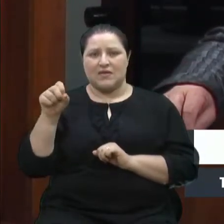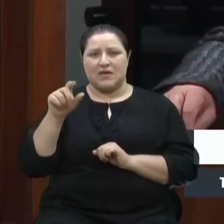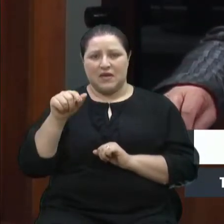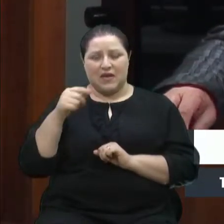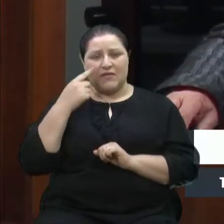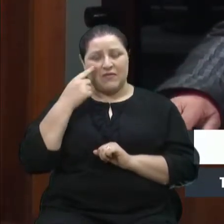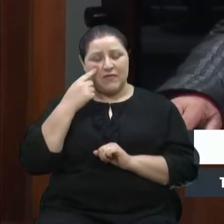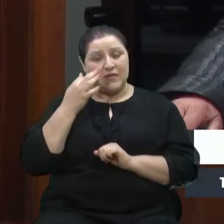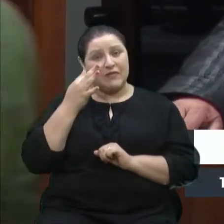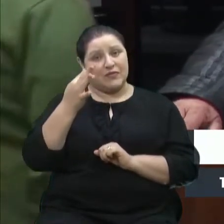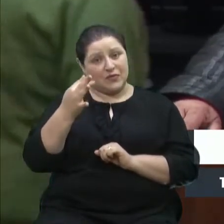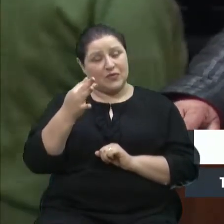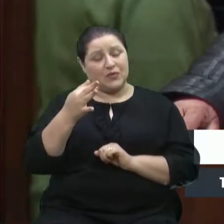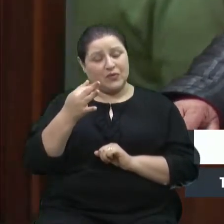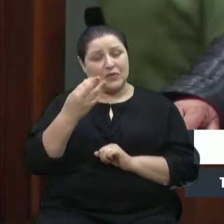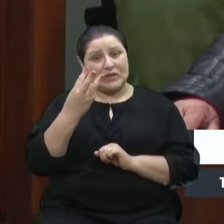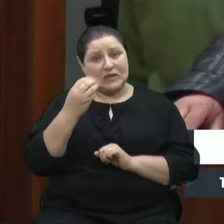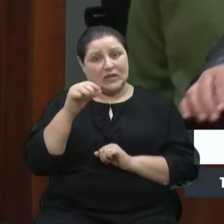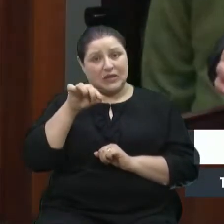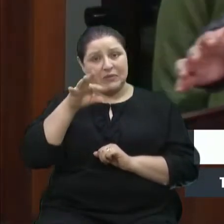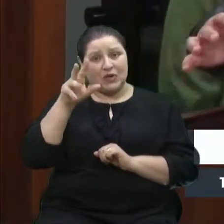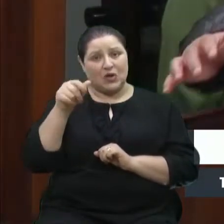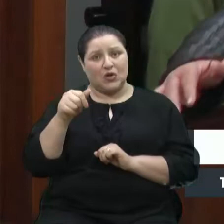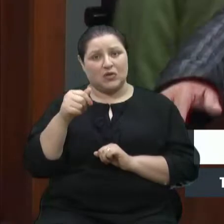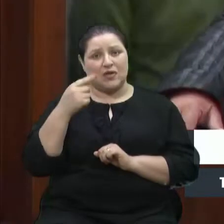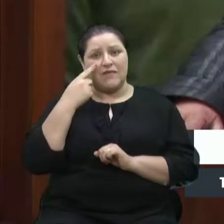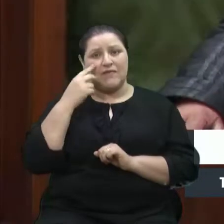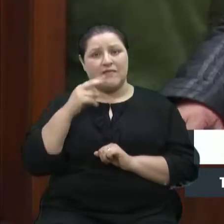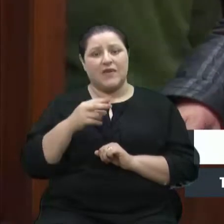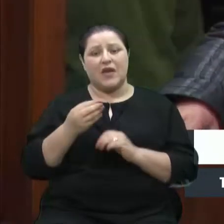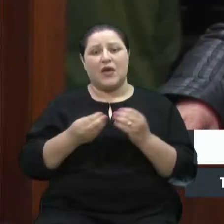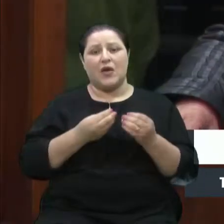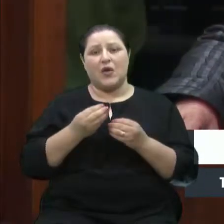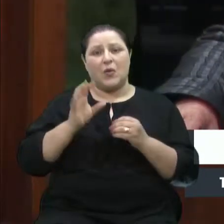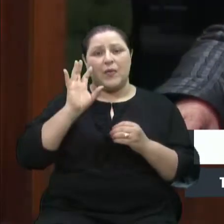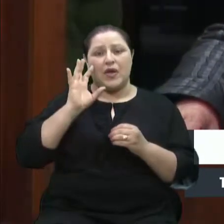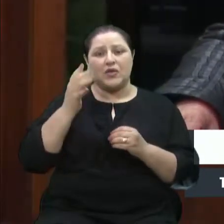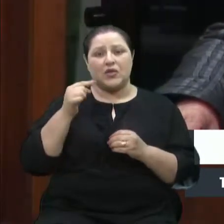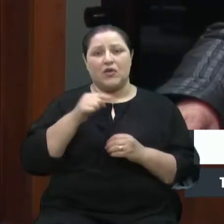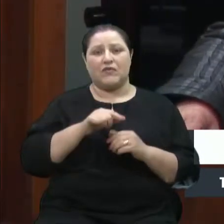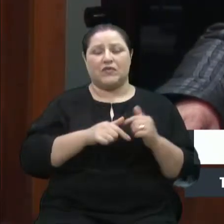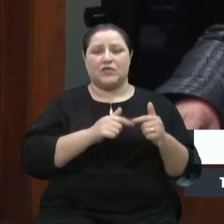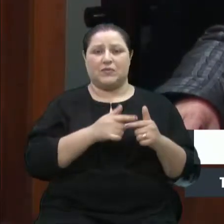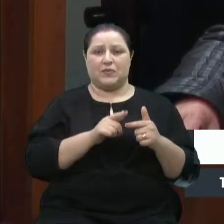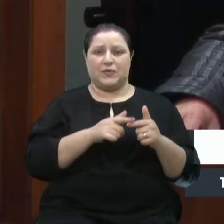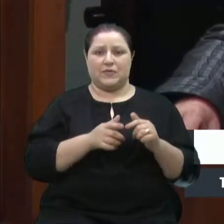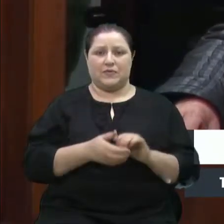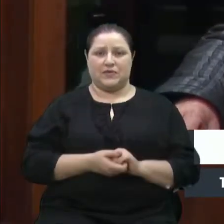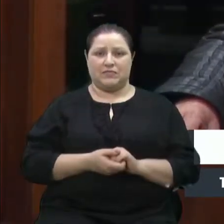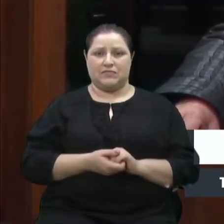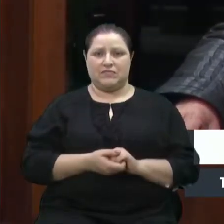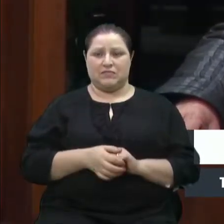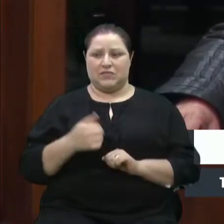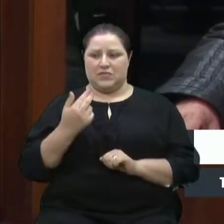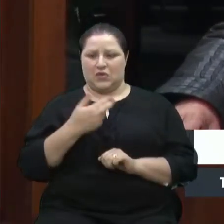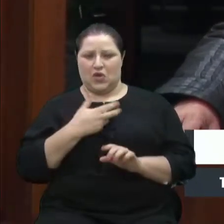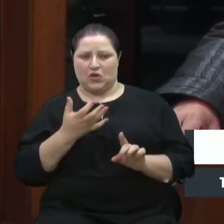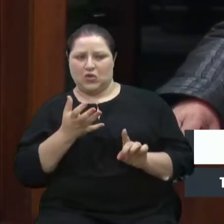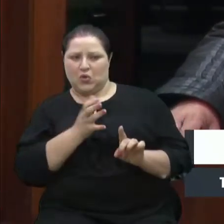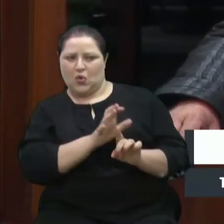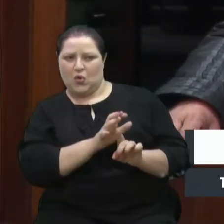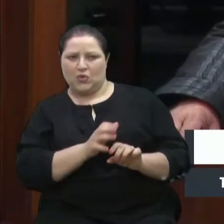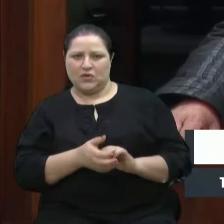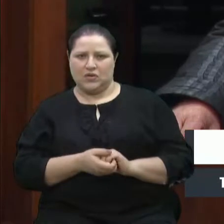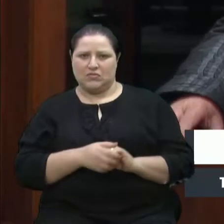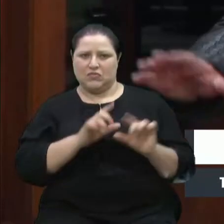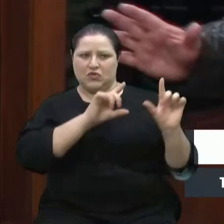semestre Então vamos vamos de que forma resolver esse problema ah somos contra a